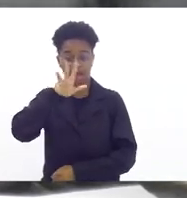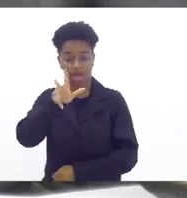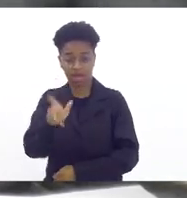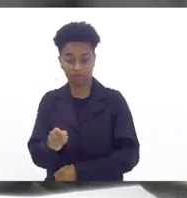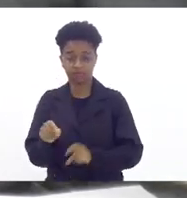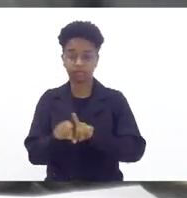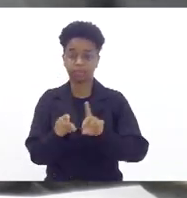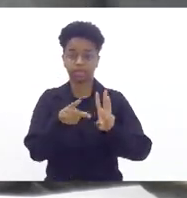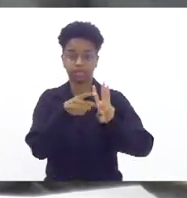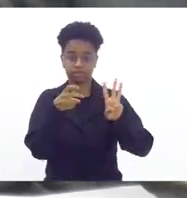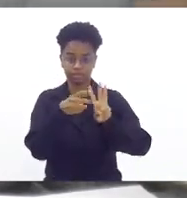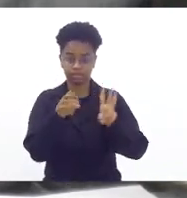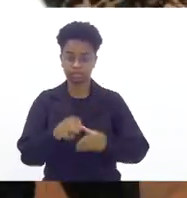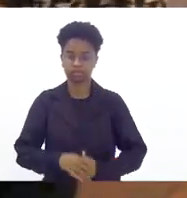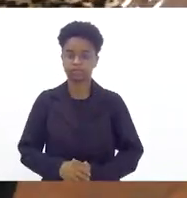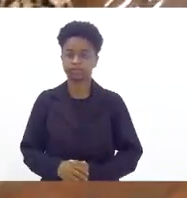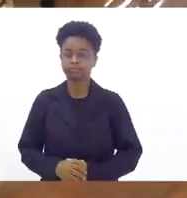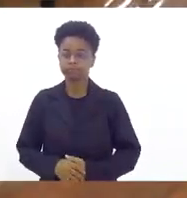Ah, está.